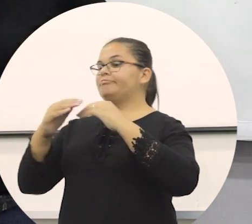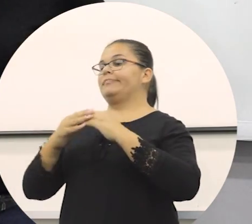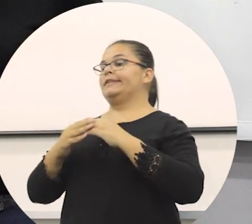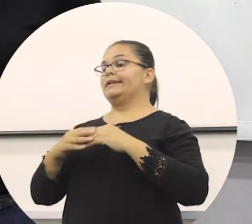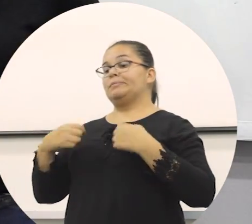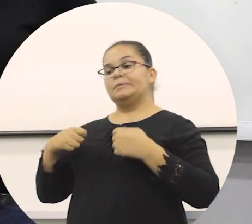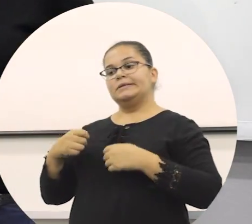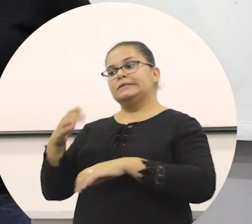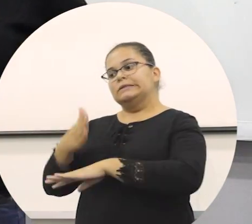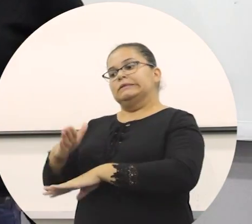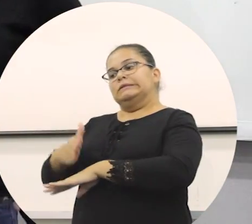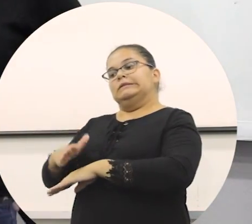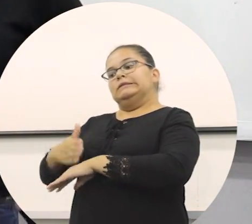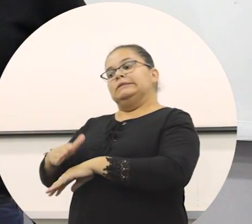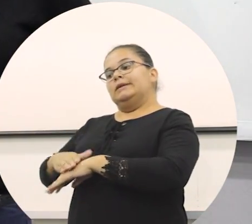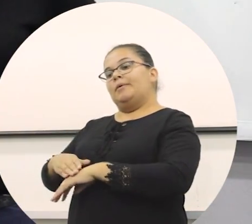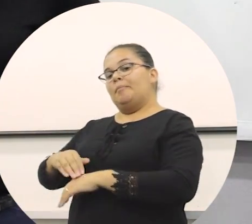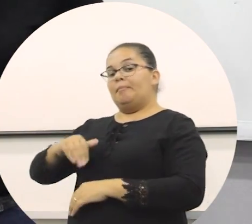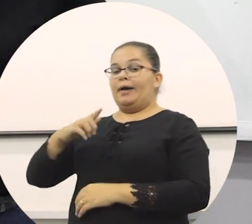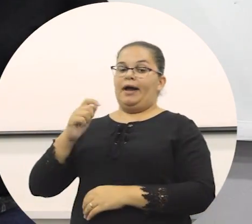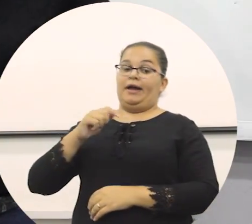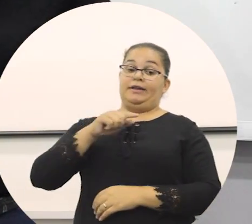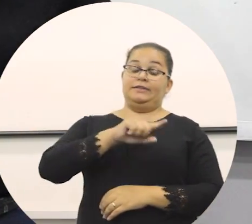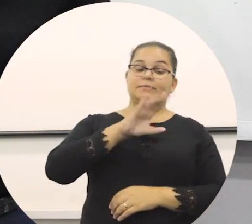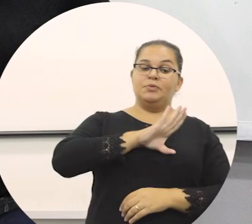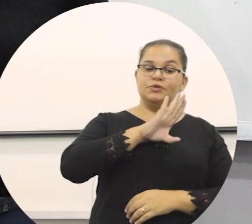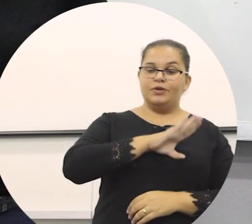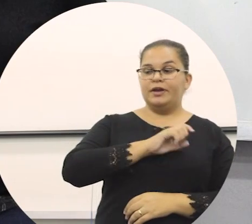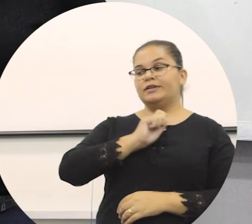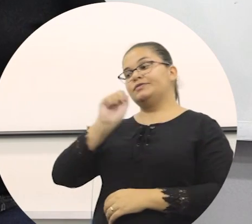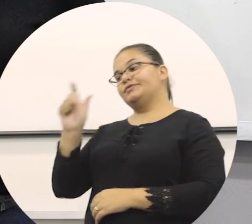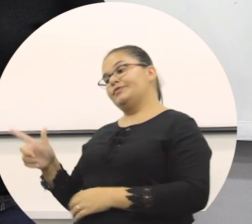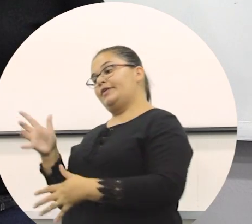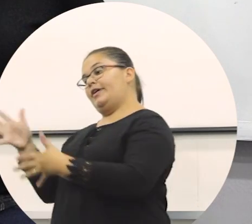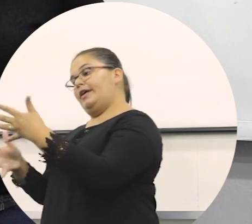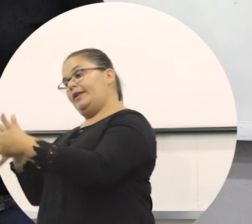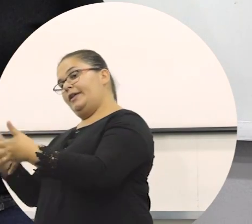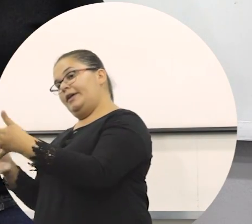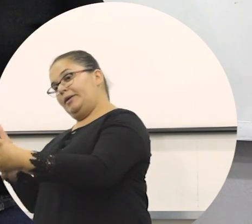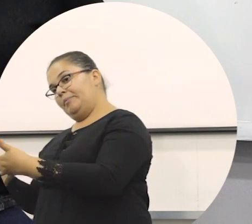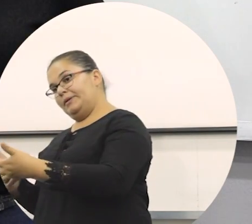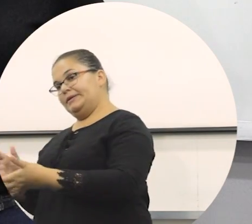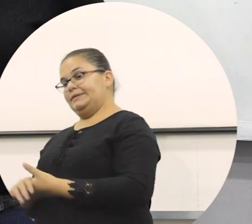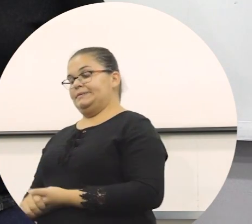que trabalhar muito mais com língua portuguesa do que a língua de sinais.